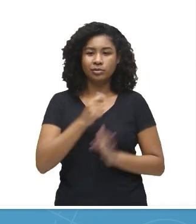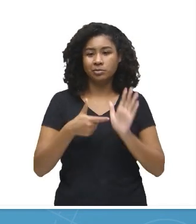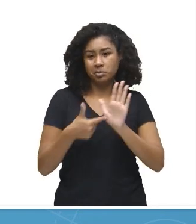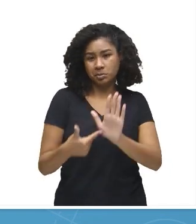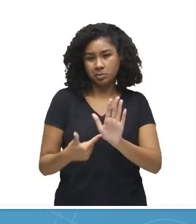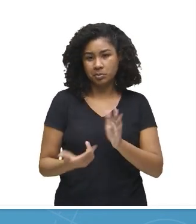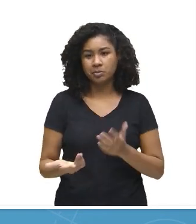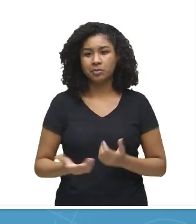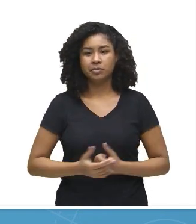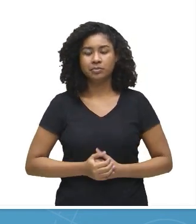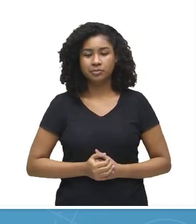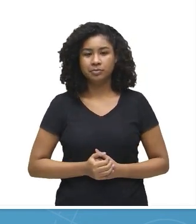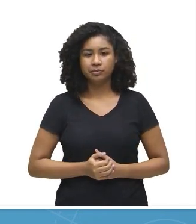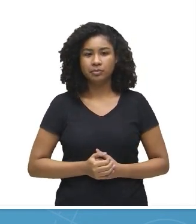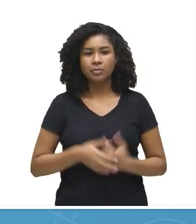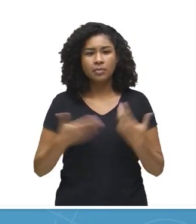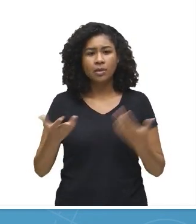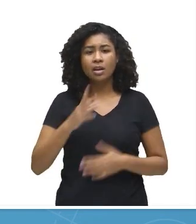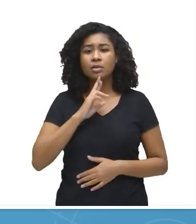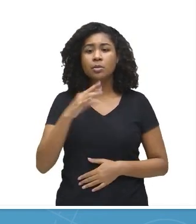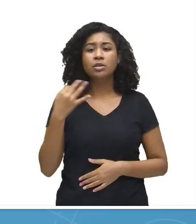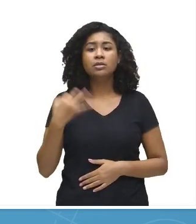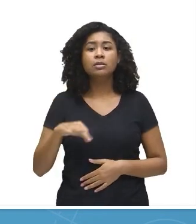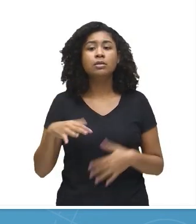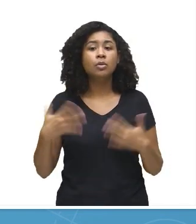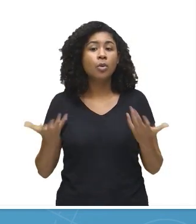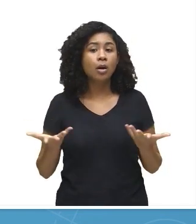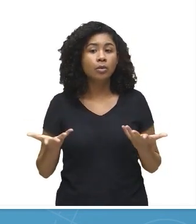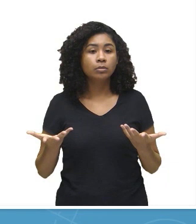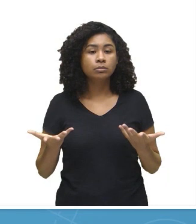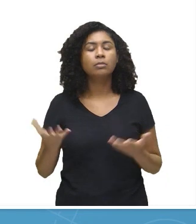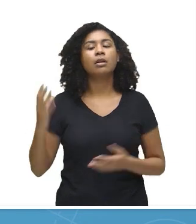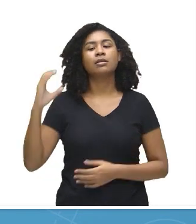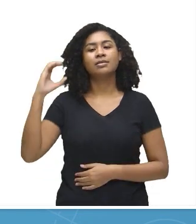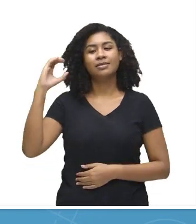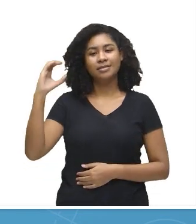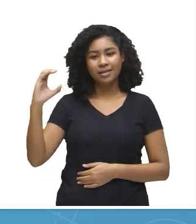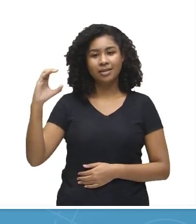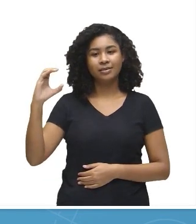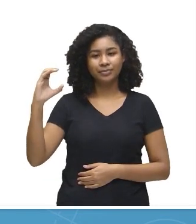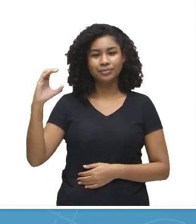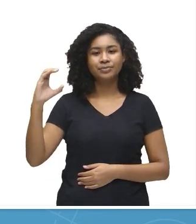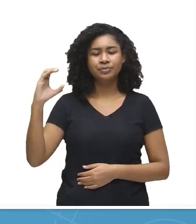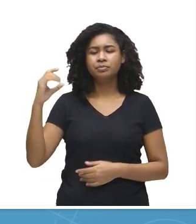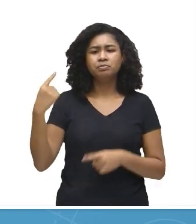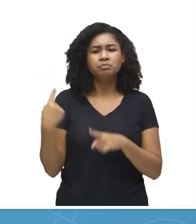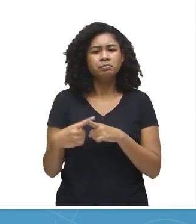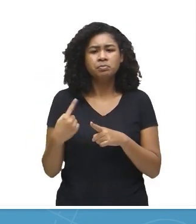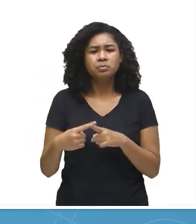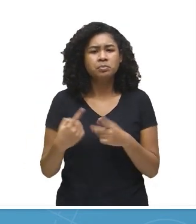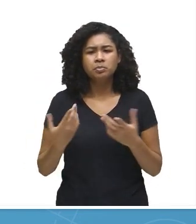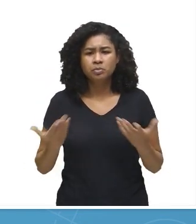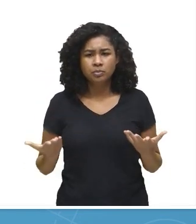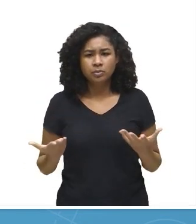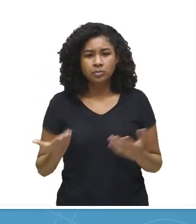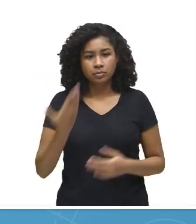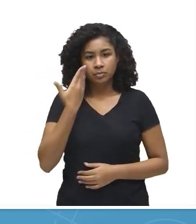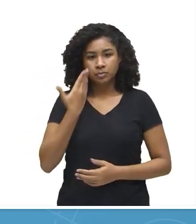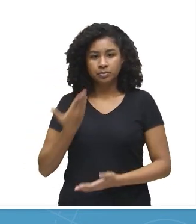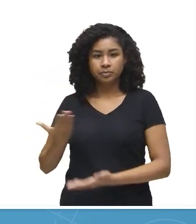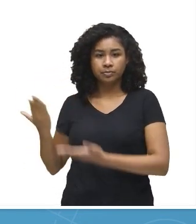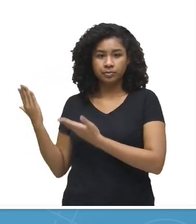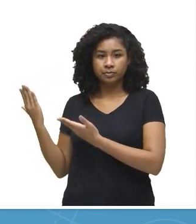lírico. E aí nós temos a resposta. Por que que a resposta certa é a letra C? Vamos ver aí no poema.